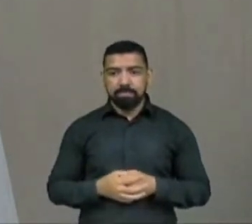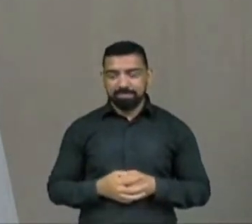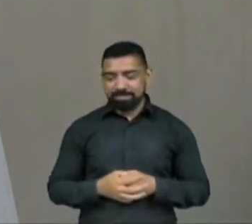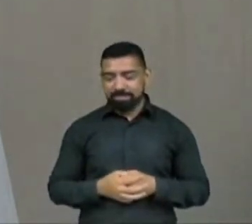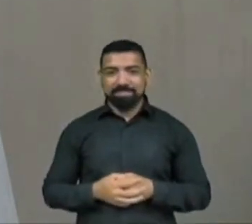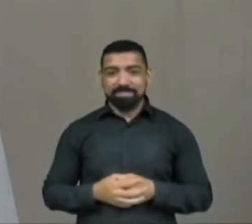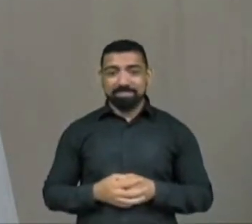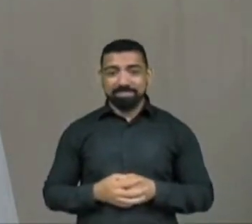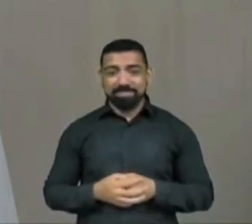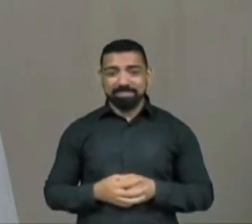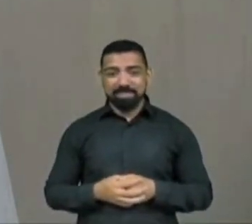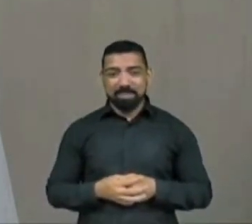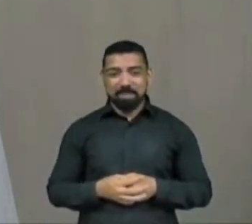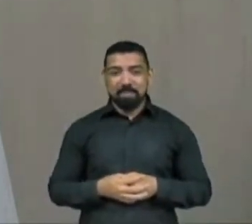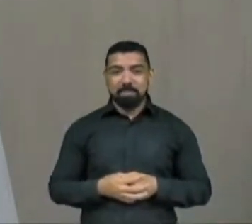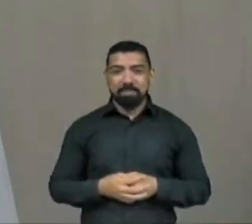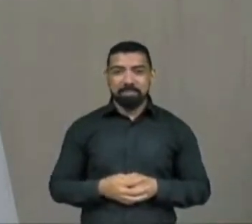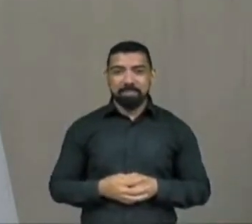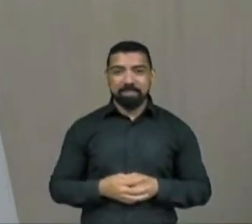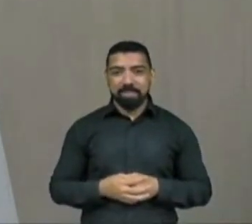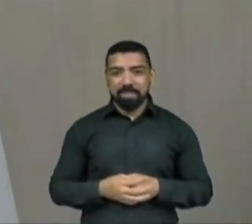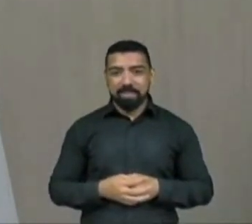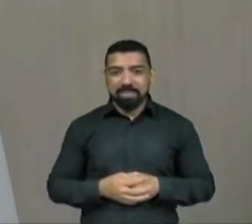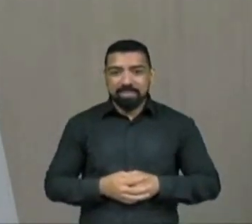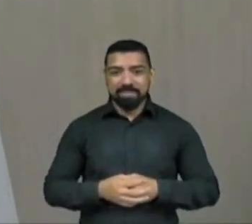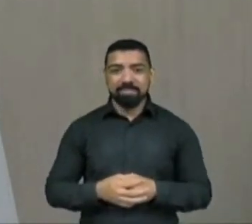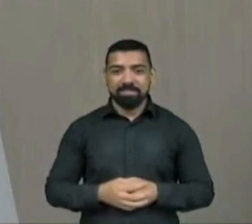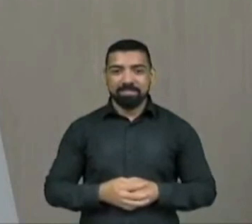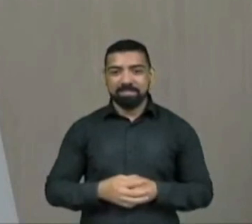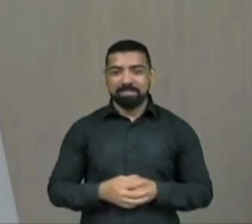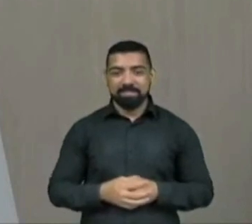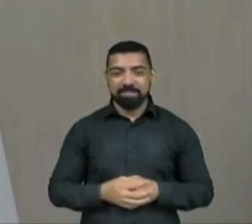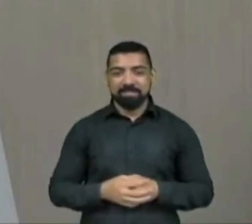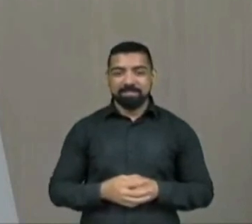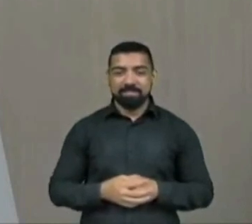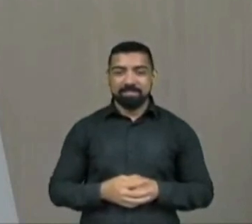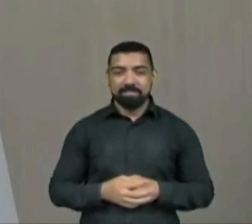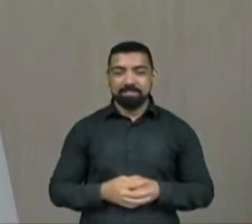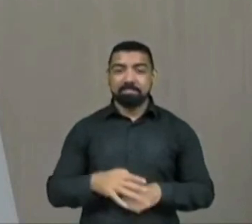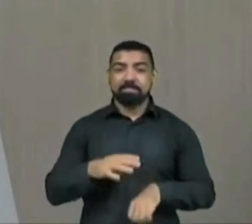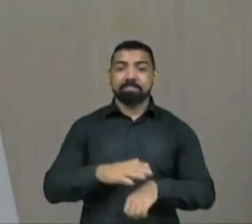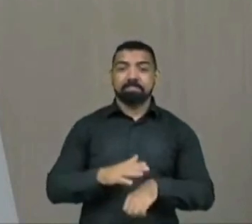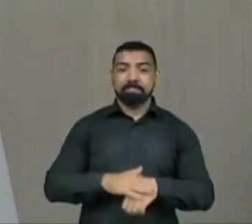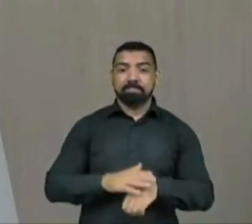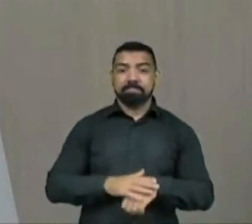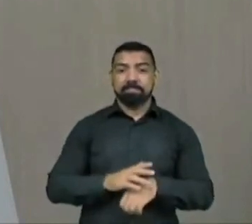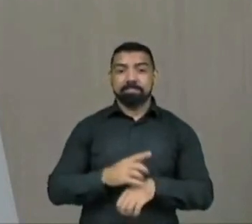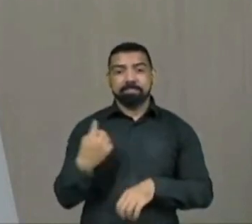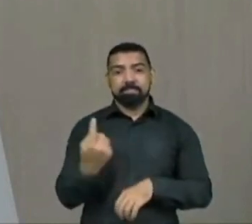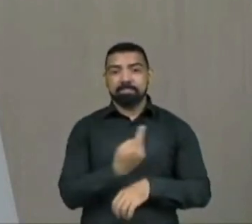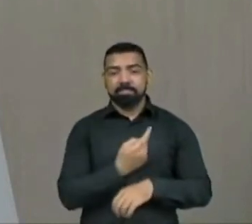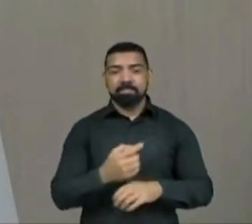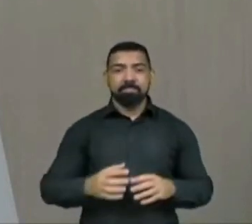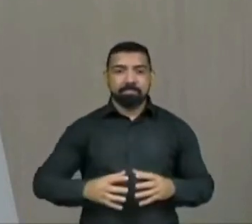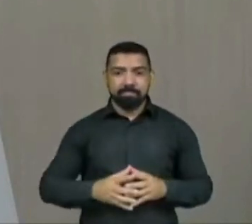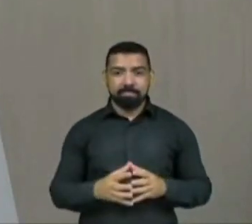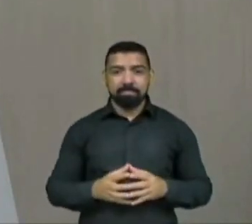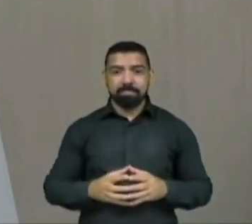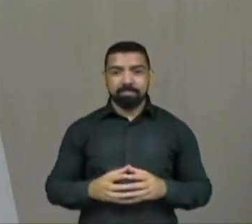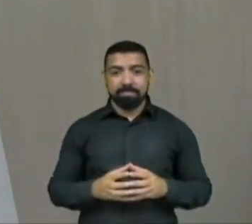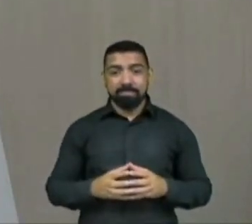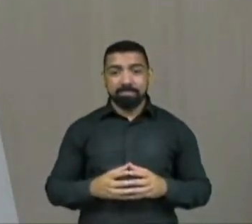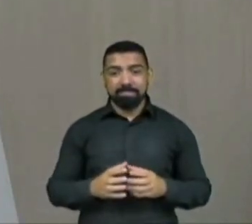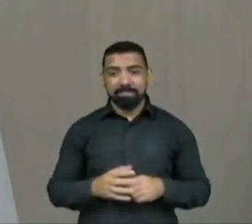de compensação. E até onde me conste, nós pesquisamos as informações gerais encontradas, o Estado do